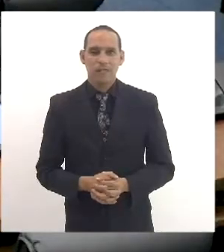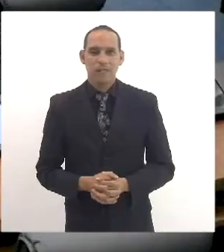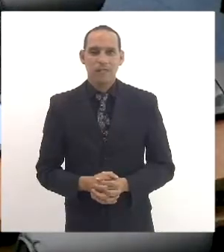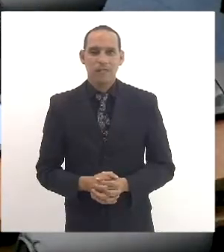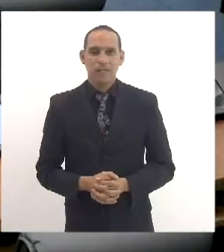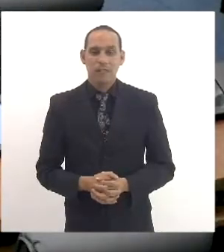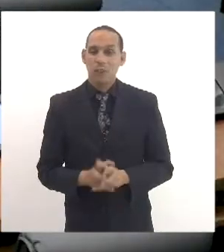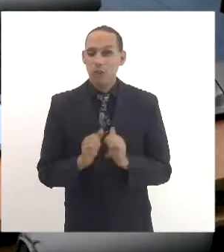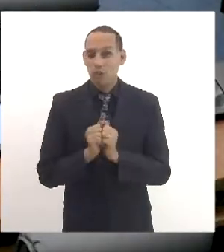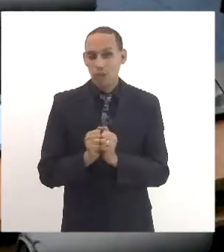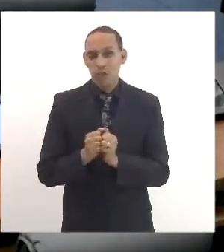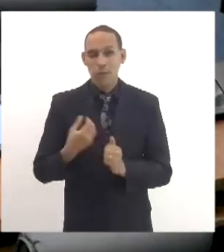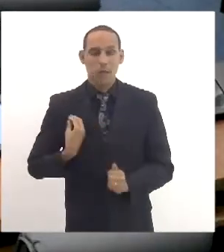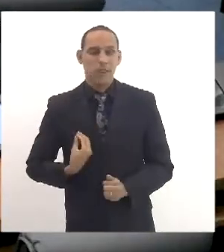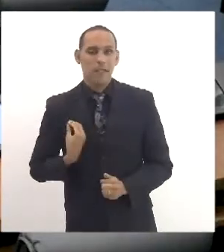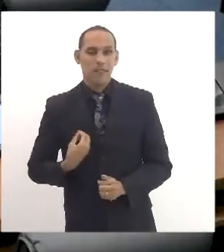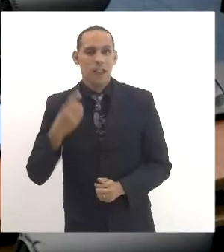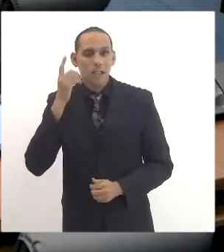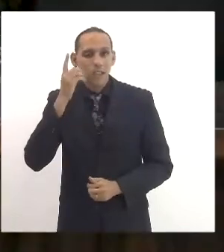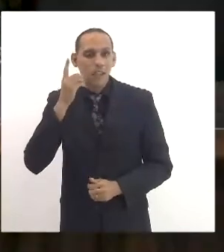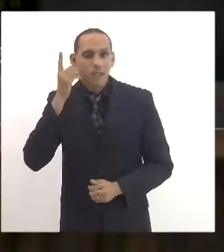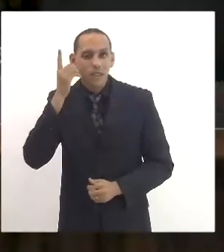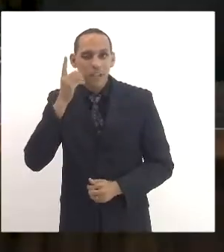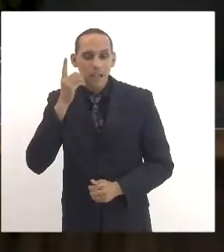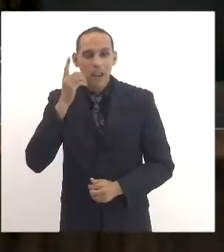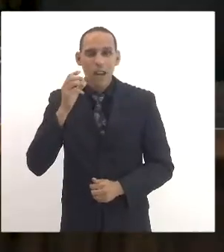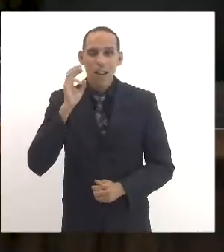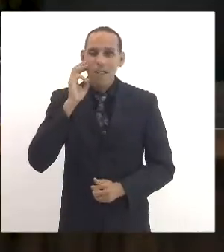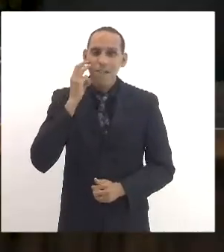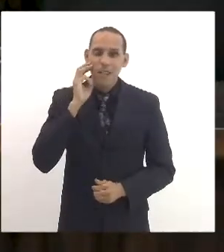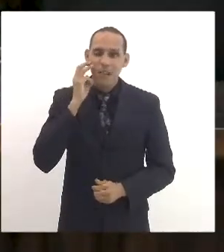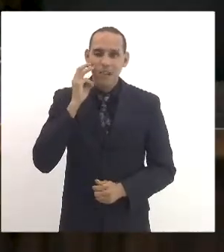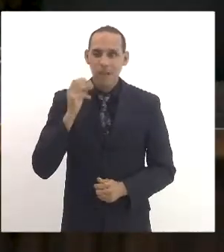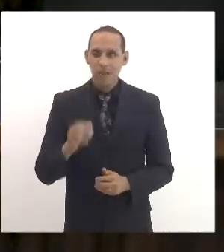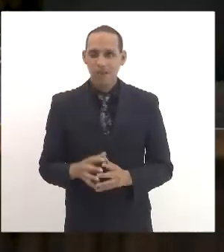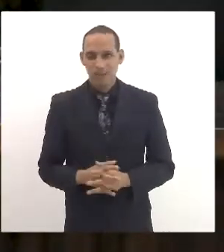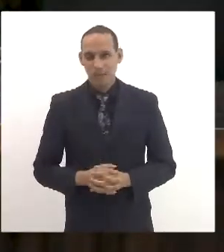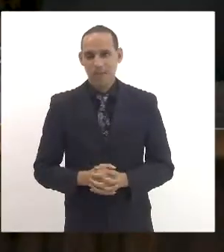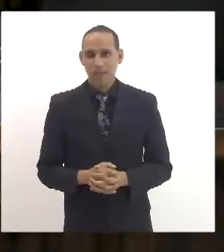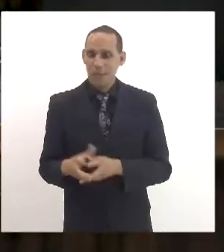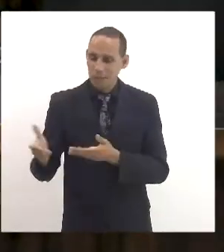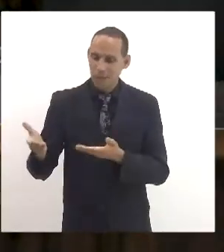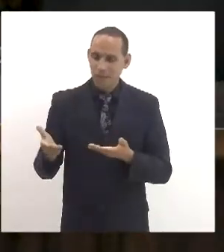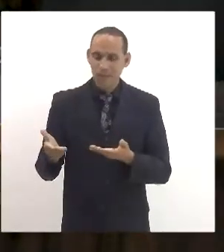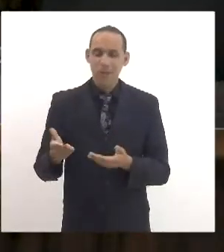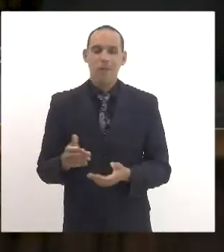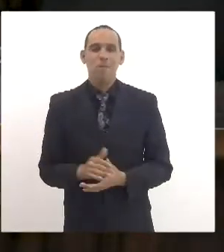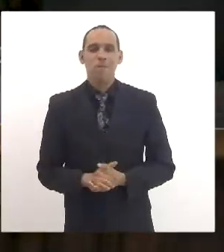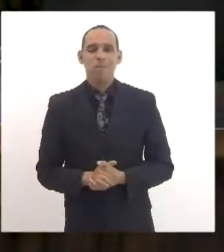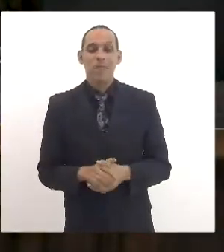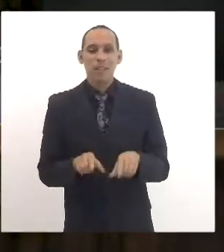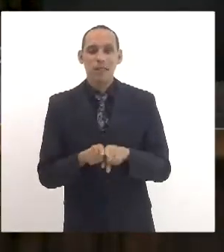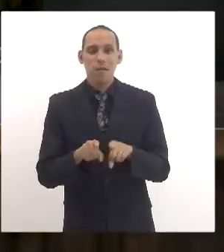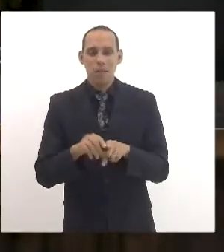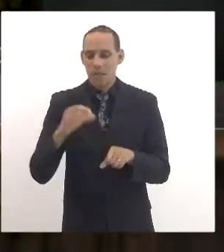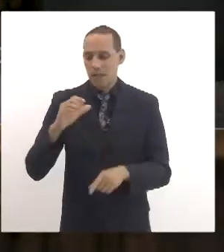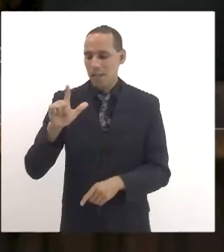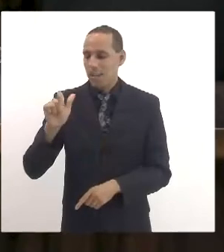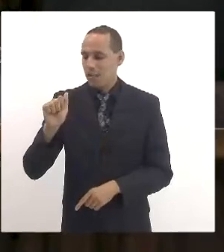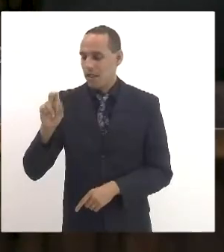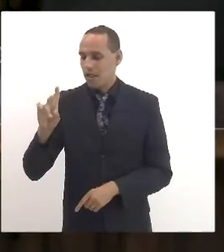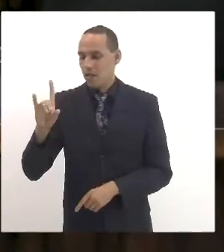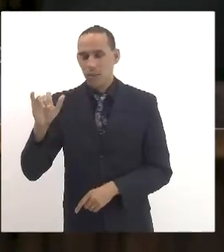Está conosco aqui o deputado Valdec Carneiro. Seja bem-vindo, meu irmão. Também Cláudia Pessoa,